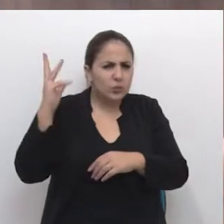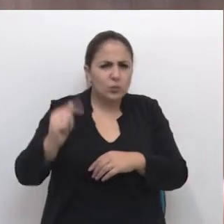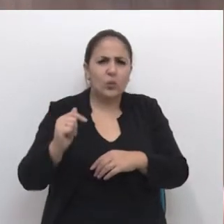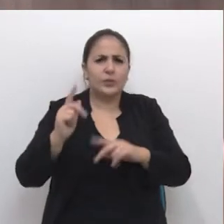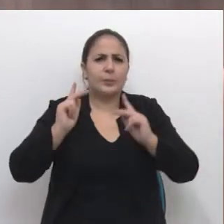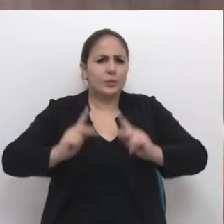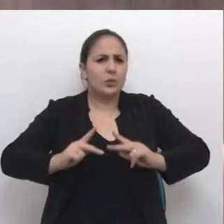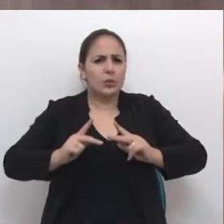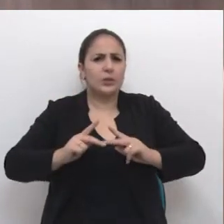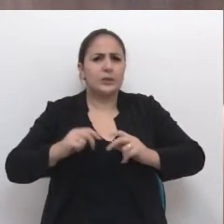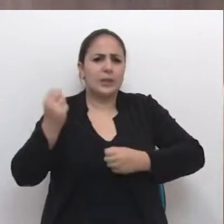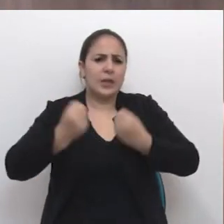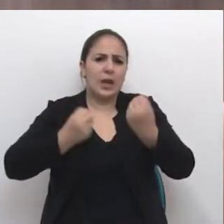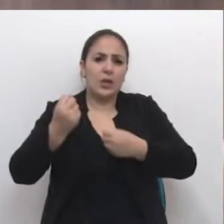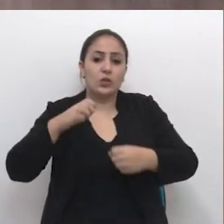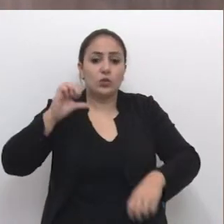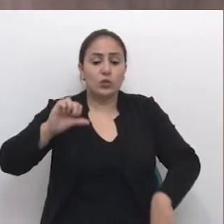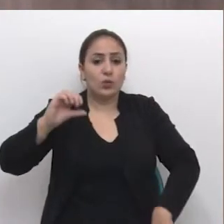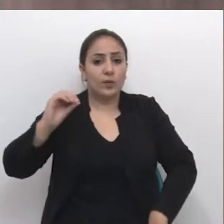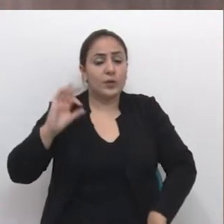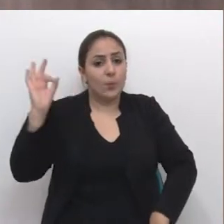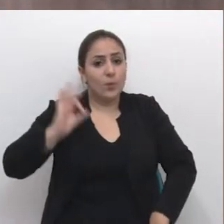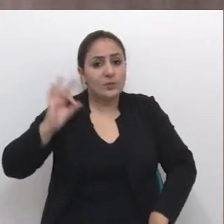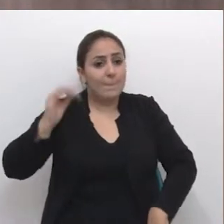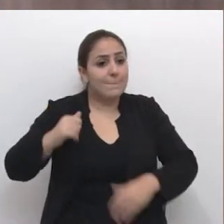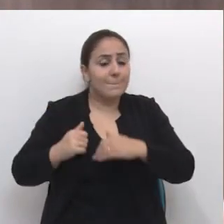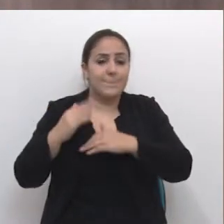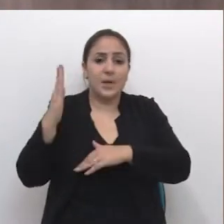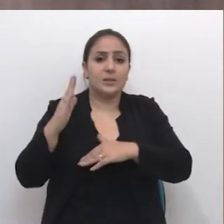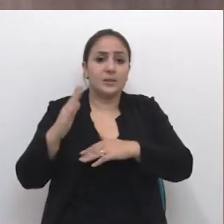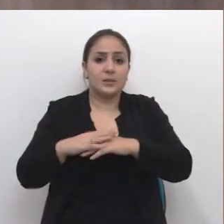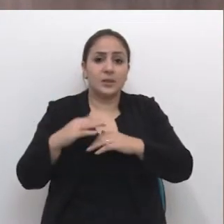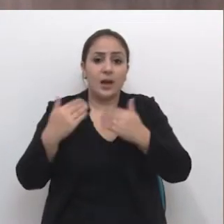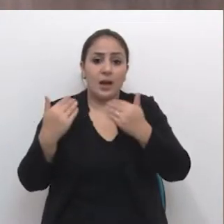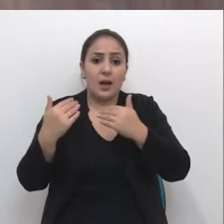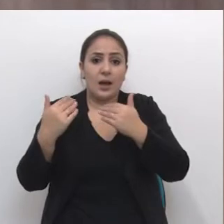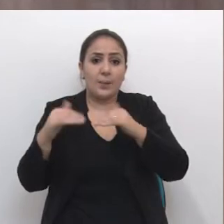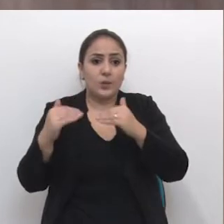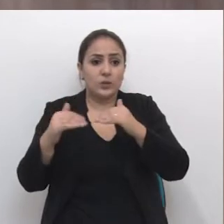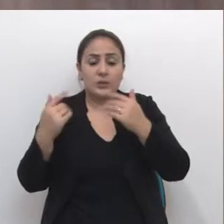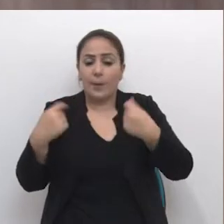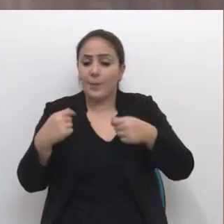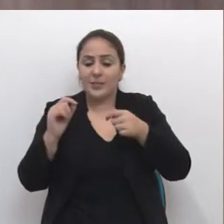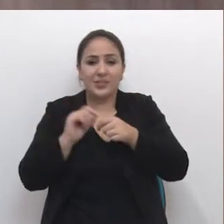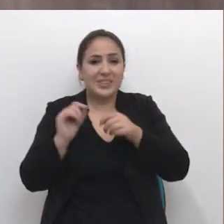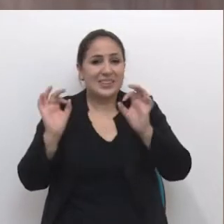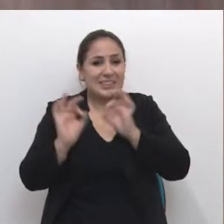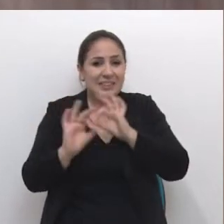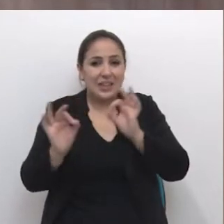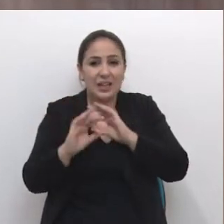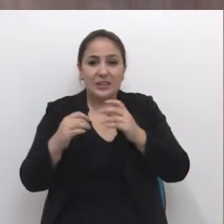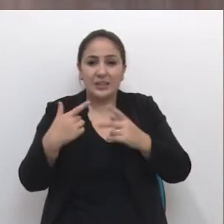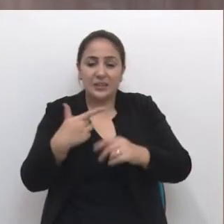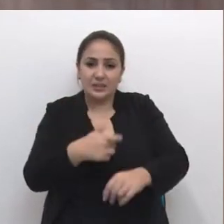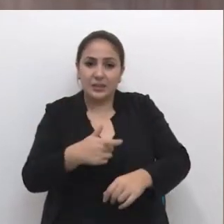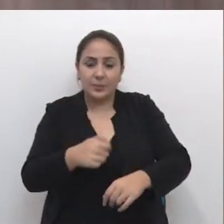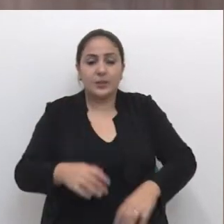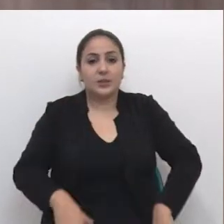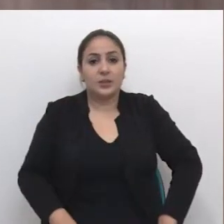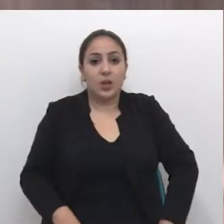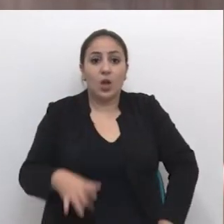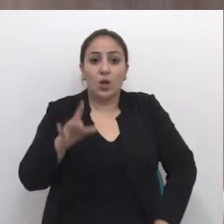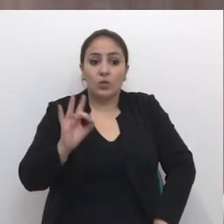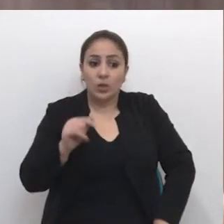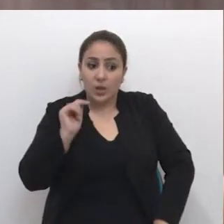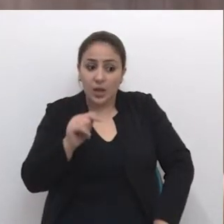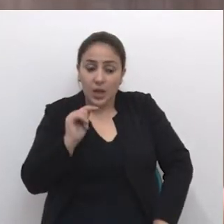os motoristas de automóvel para ver se 90% a mais dos motoristas que os caminhoneiros, e ninguém precisa fazer exame toxicológico. Só